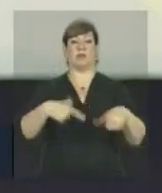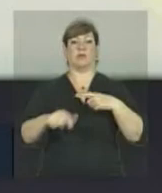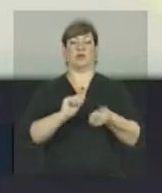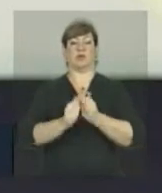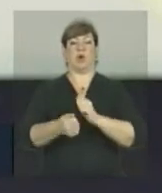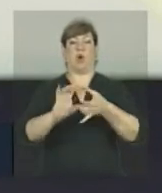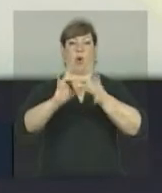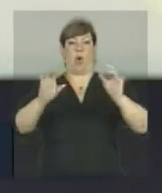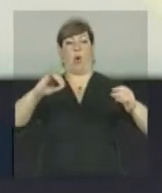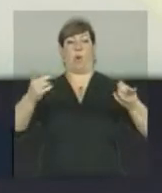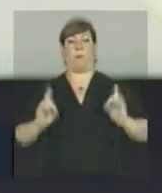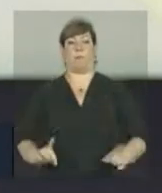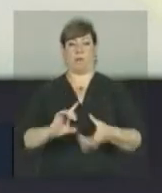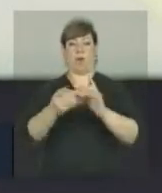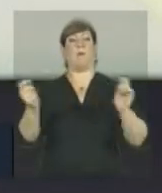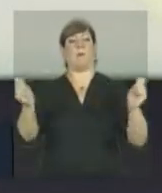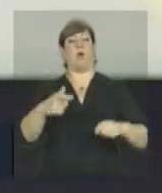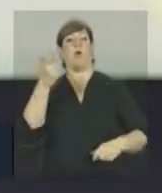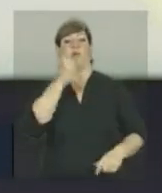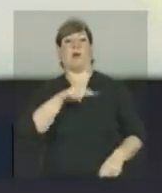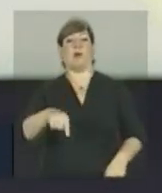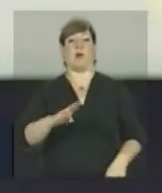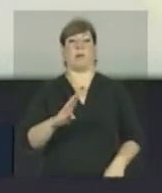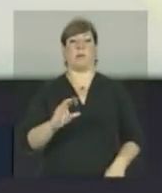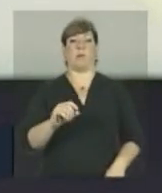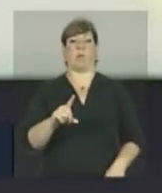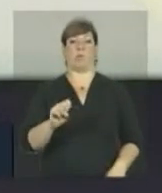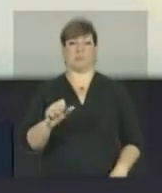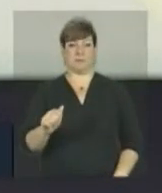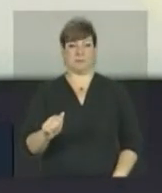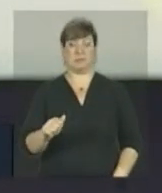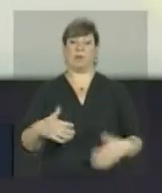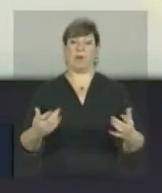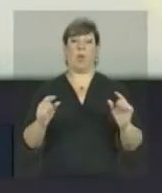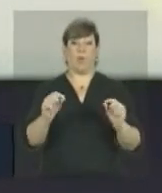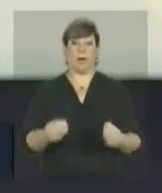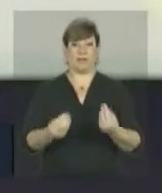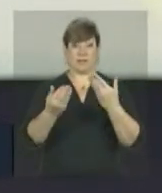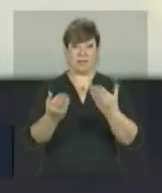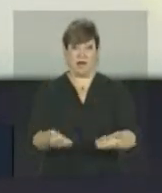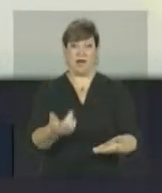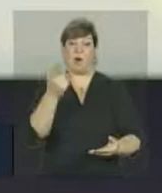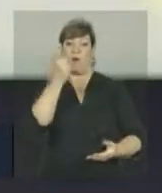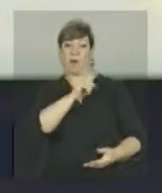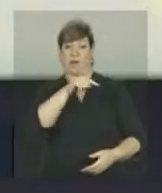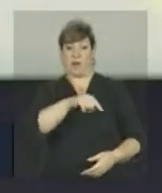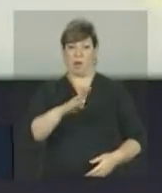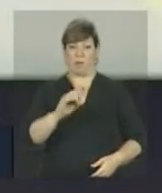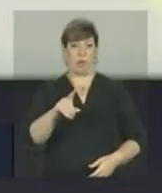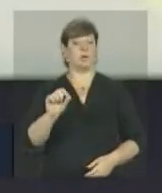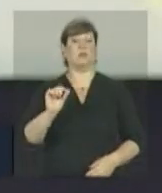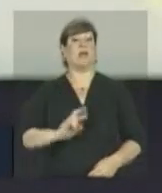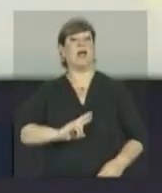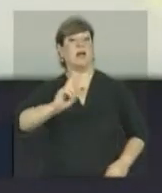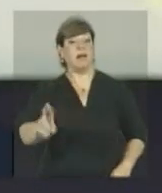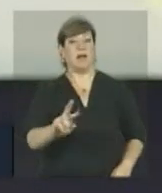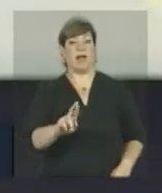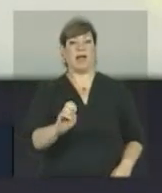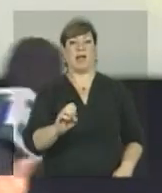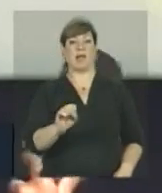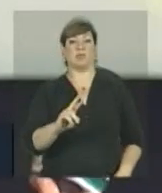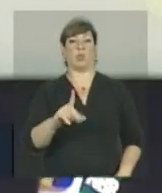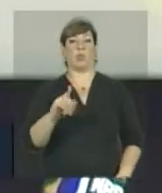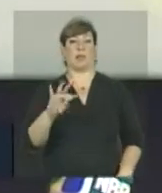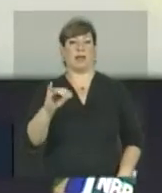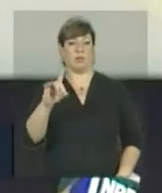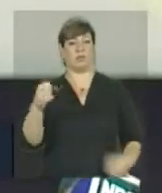ter direito automaticamente à bolsa. Então, o que garante a adesão ao Bolsa é o resultado esportivo, exclusivamente.